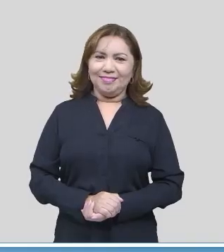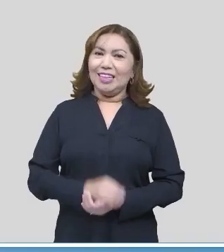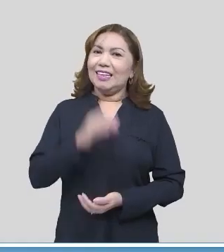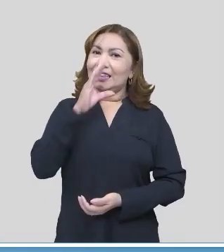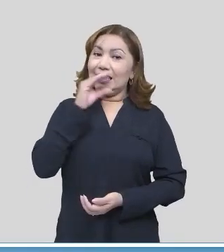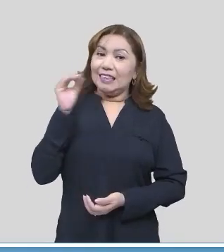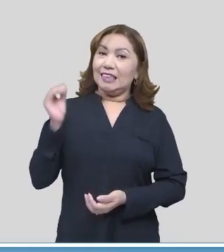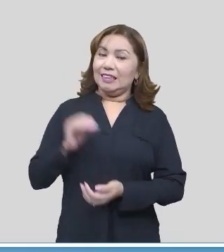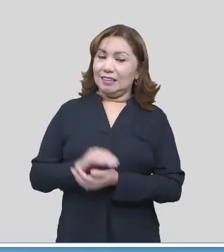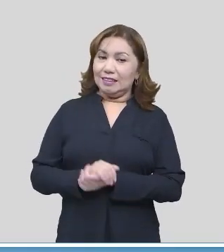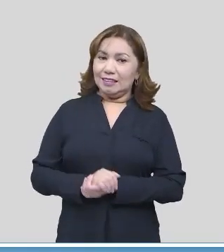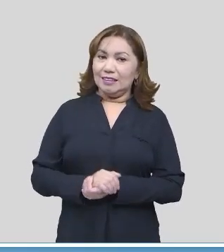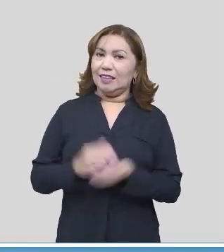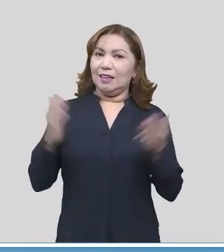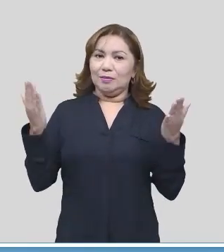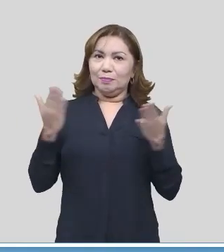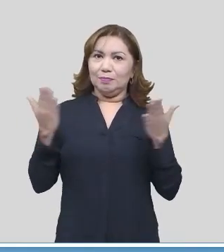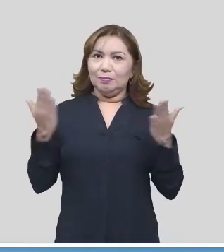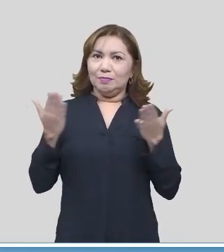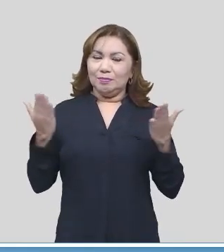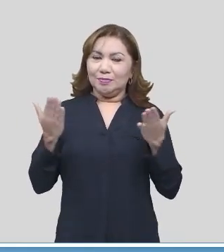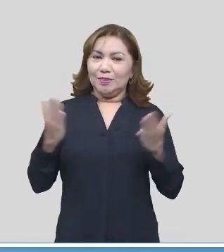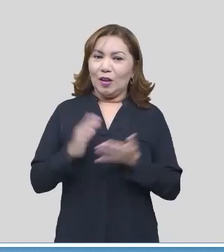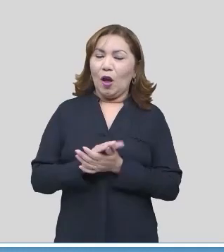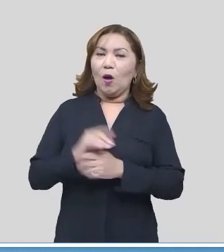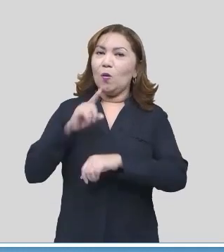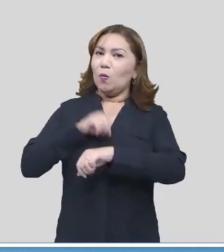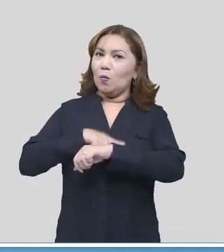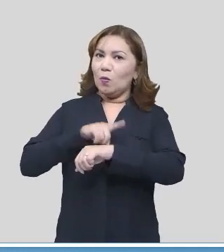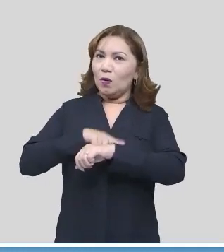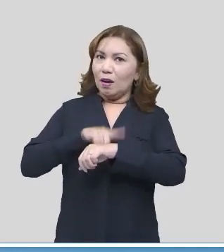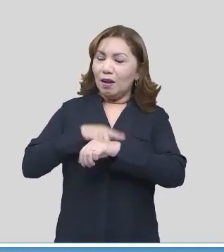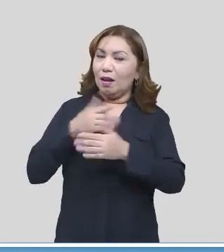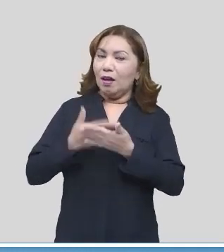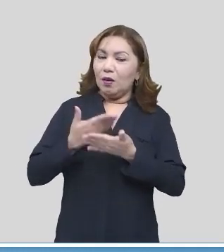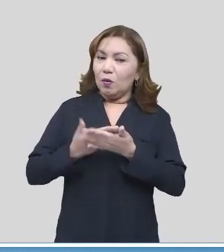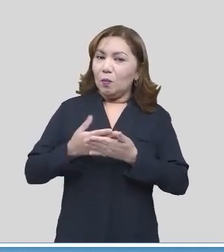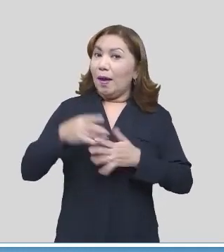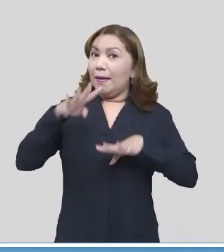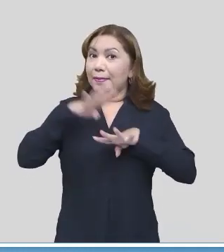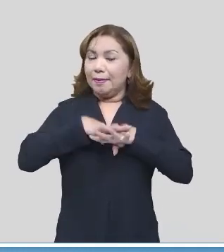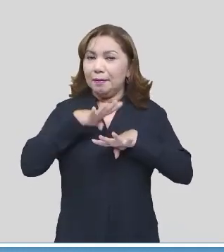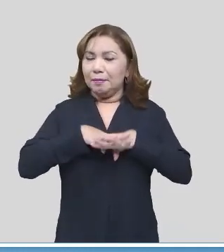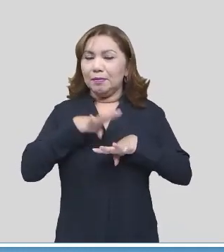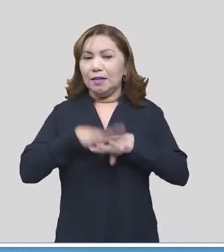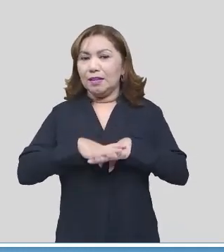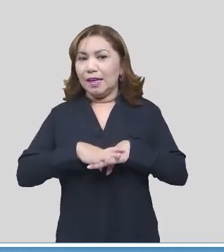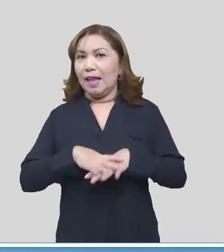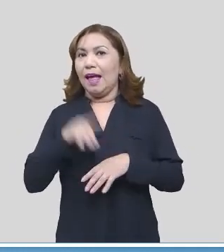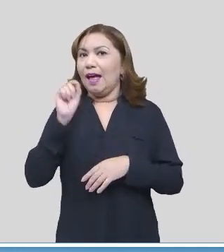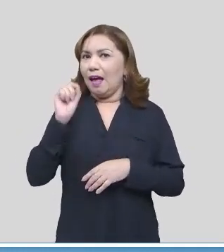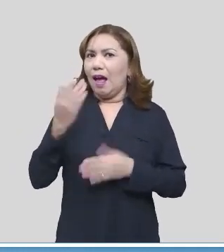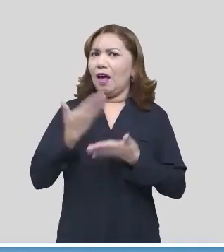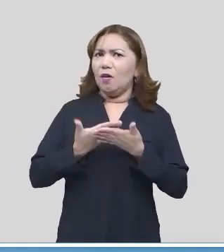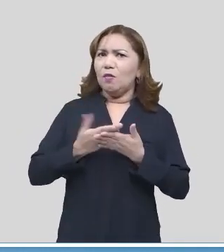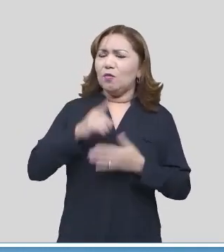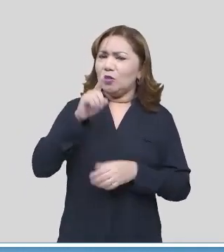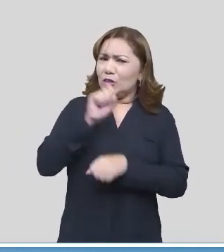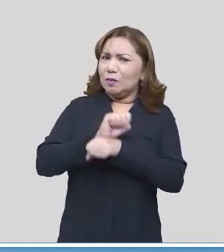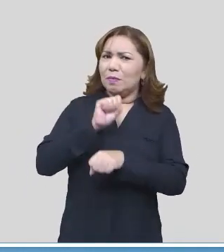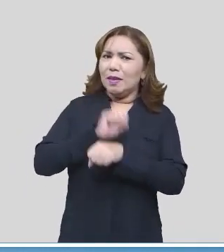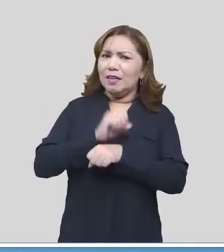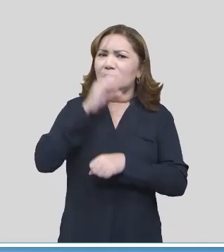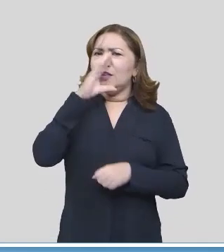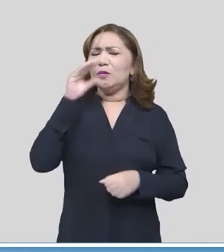Crianças, agora chegou nosso momento. Vamos começar a nossa aula de matemática, aquela aula que você estava esperando,